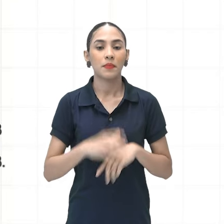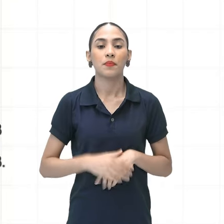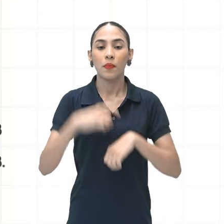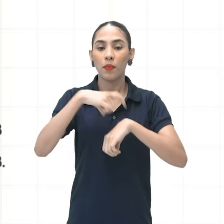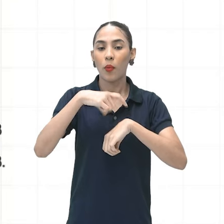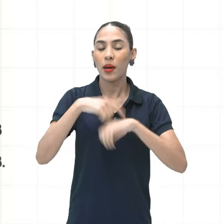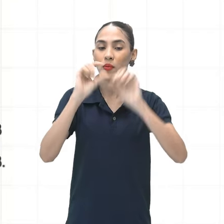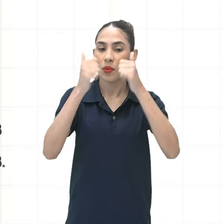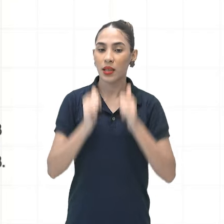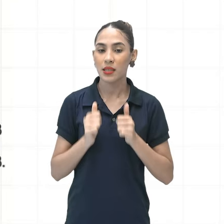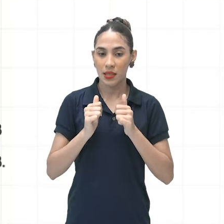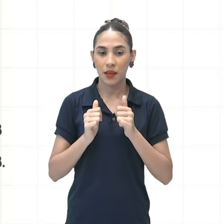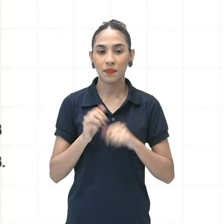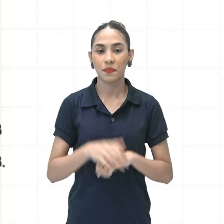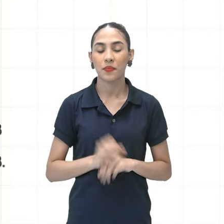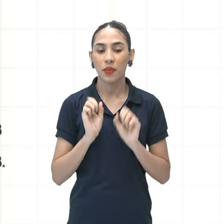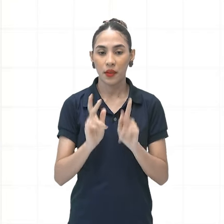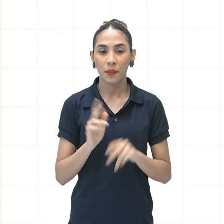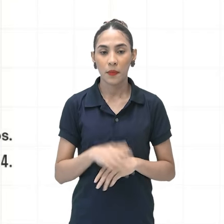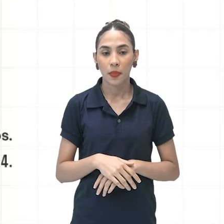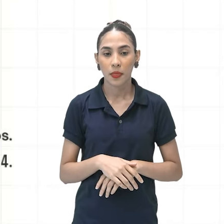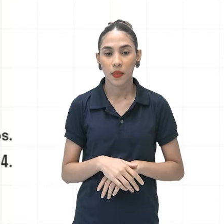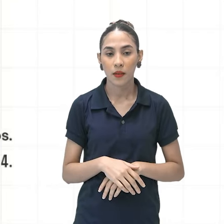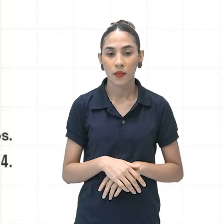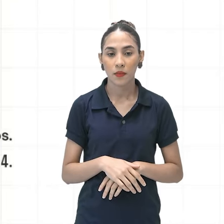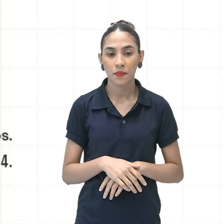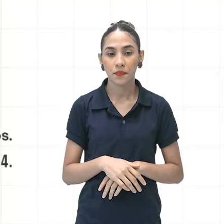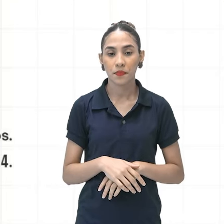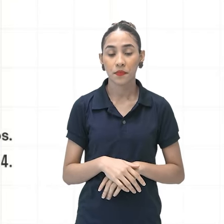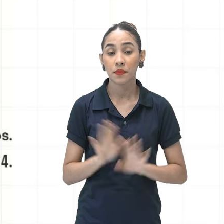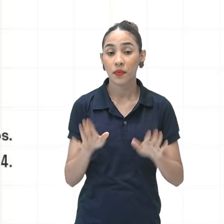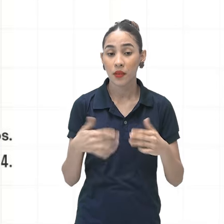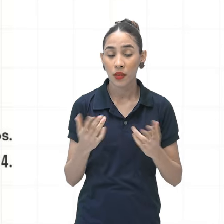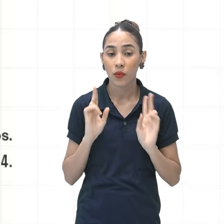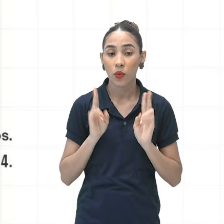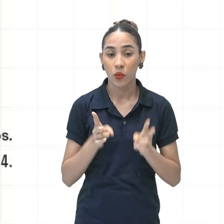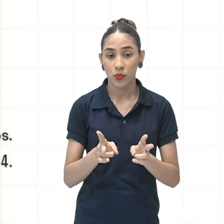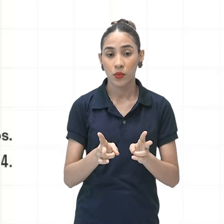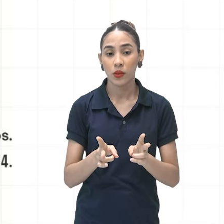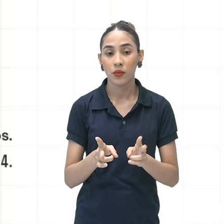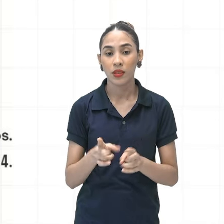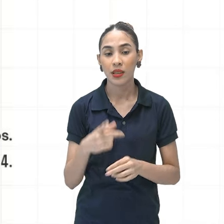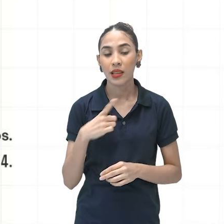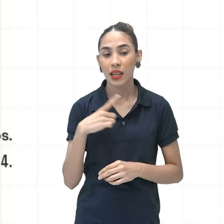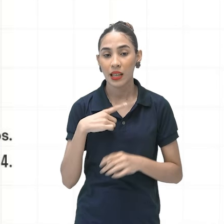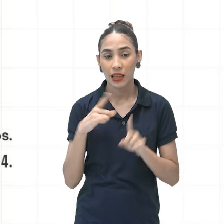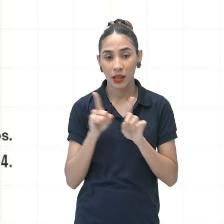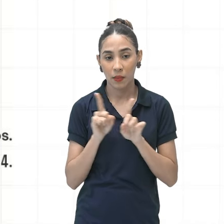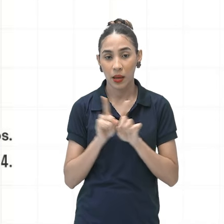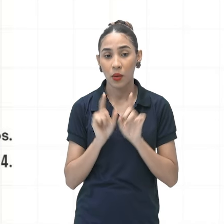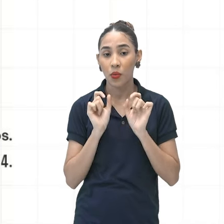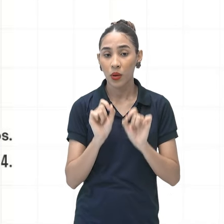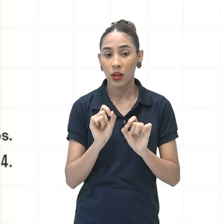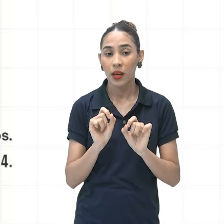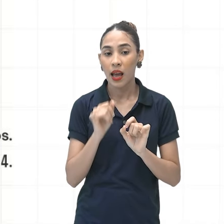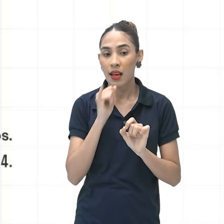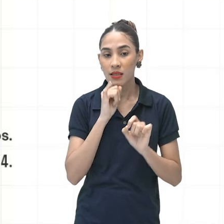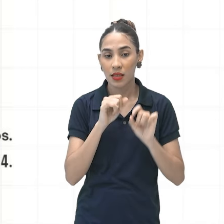hora de analisar o gráfico, certo? Então, continuando, a gente tem, então, o gráfico